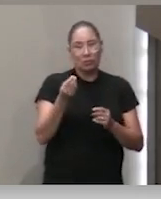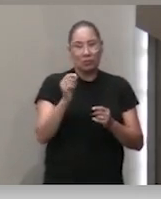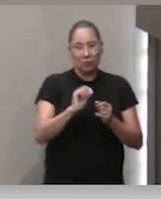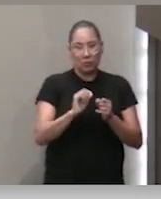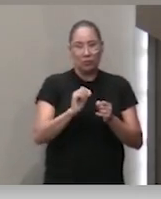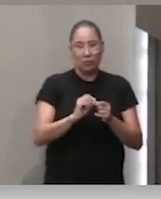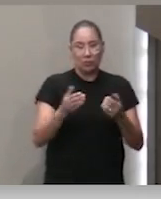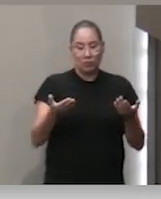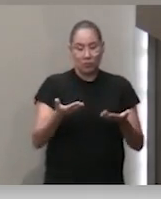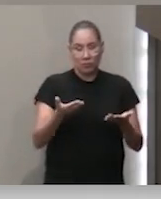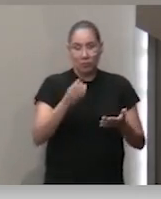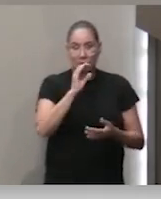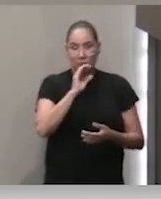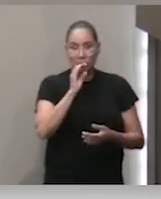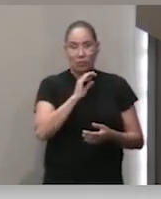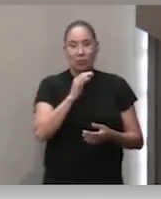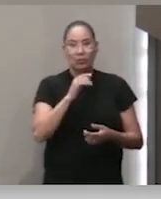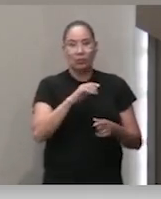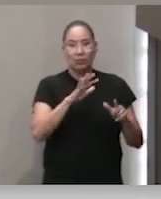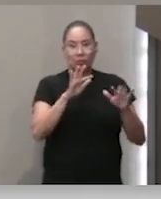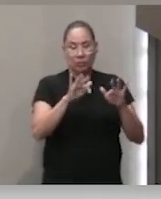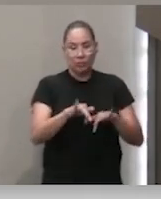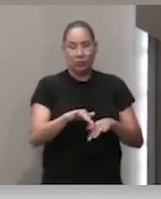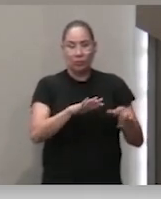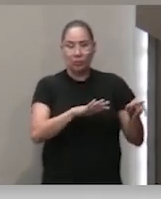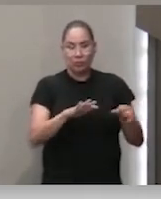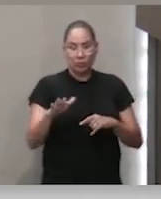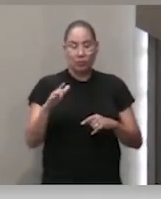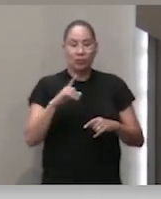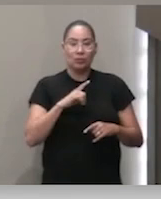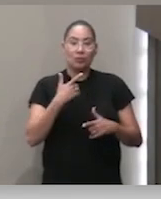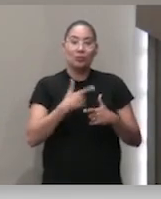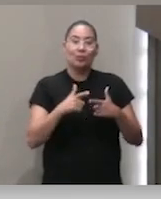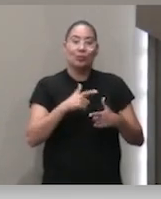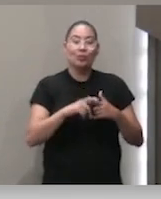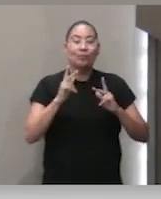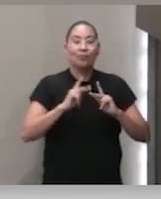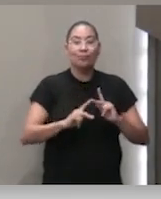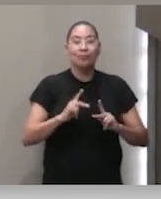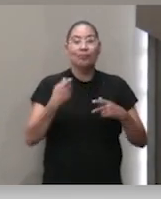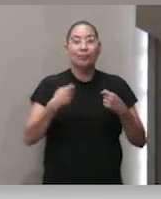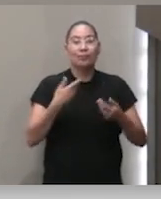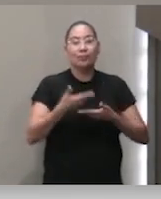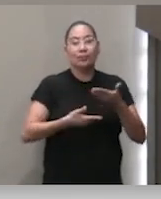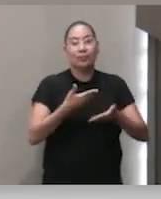porque esse final de semana já tivemos probleminhas aí de pessoas precisando do atendimento